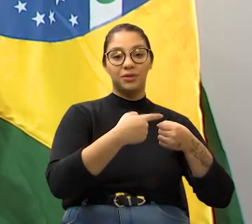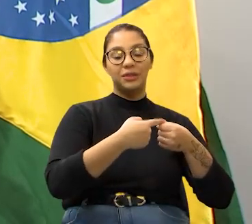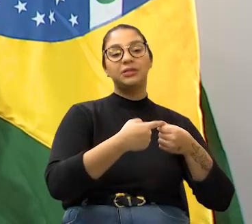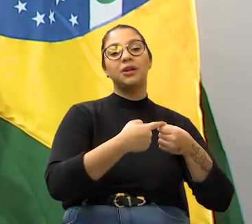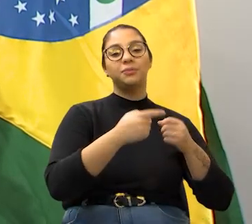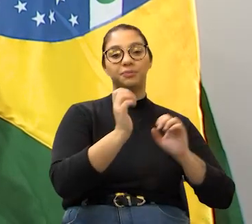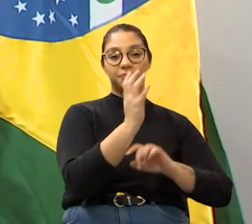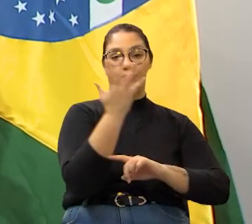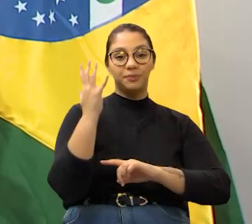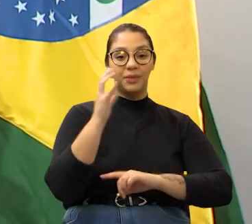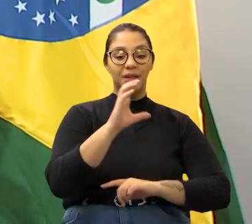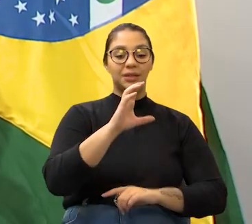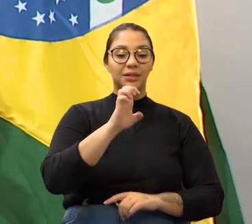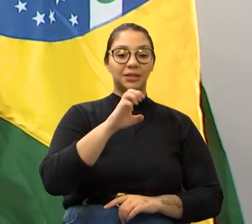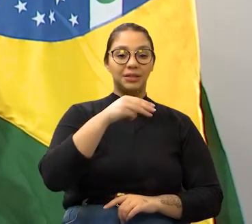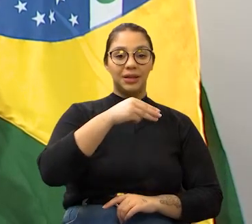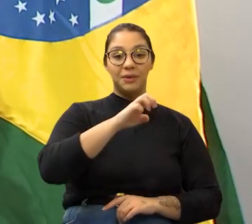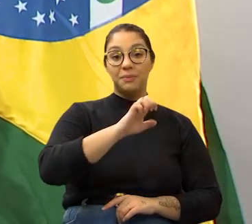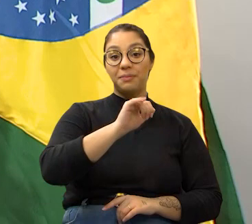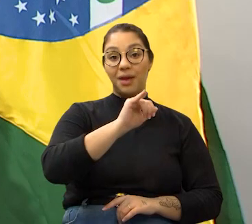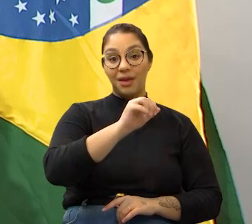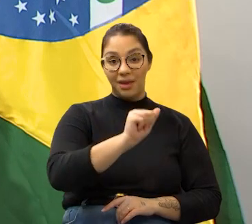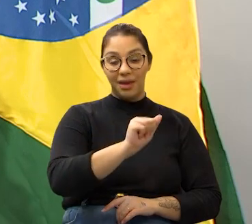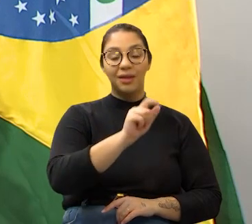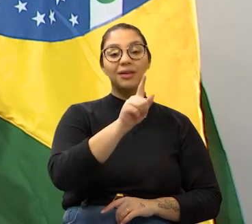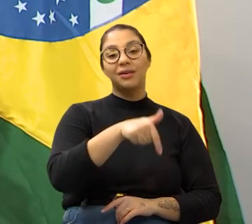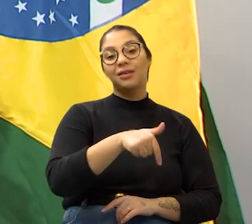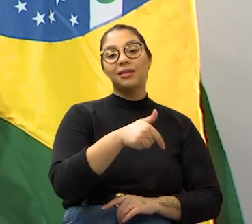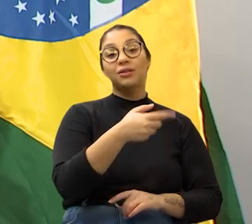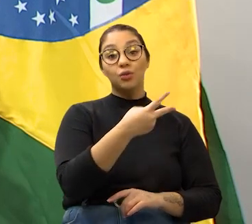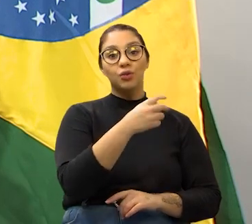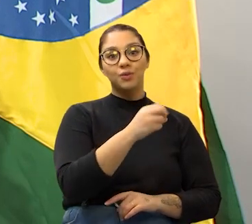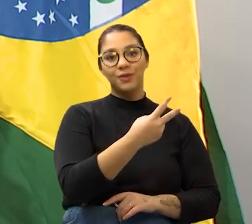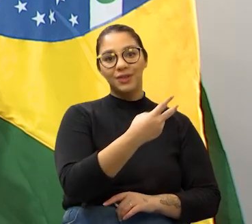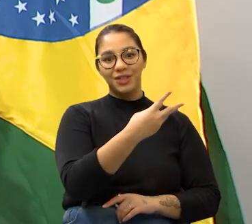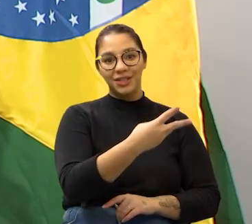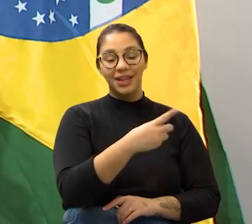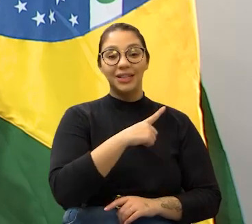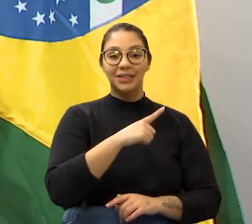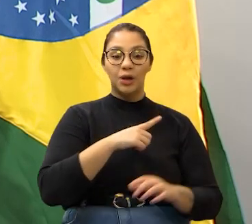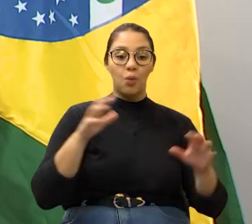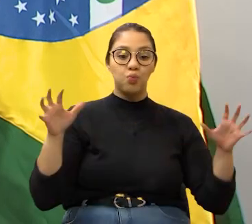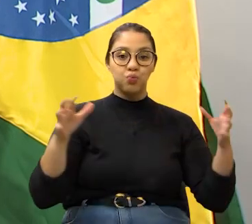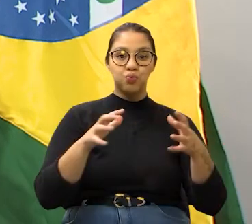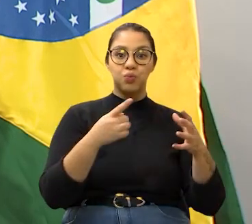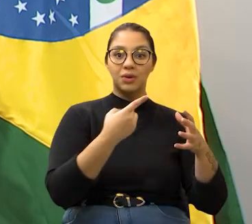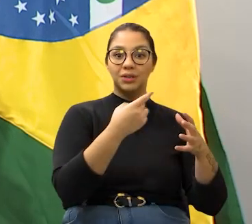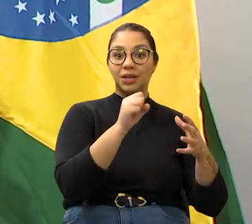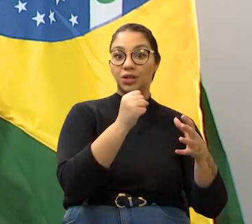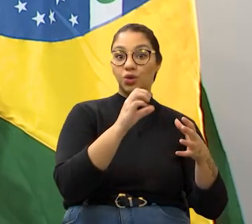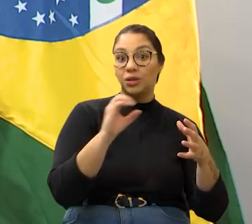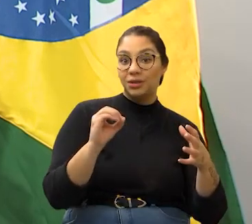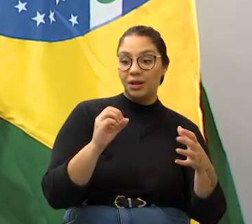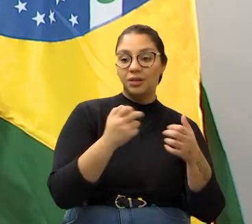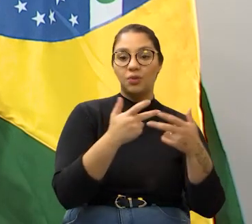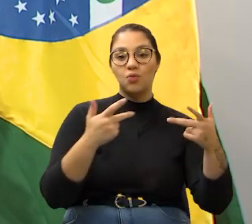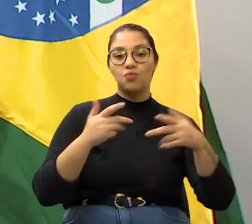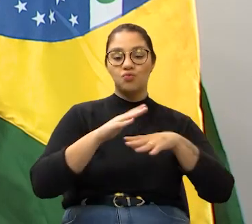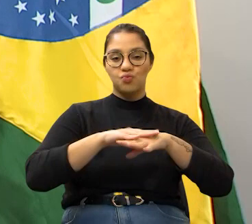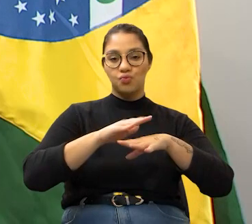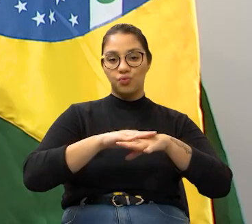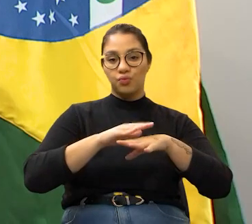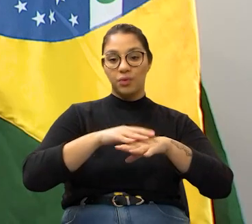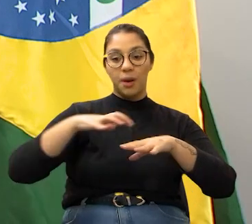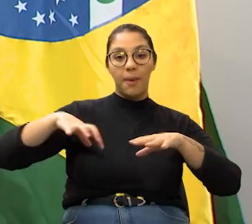SEMEIA 2023, só para ter uma ideia, neste ano, reúne mais de 180 ações e